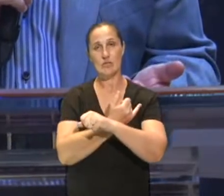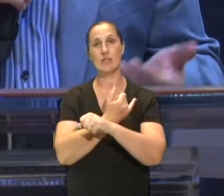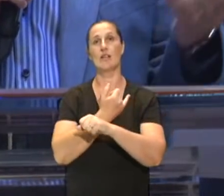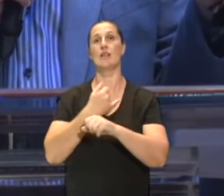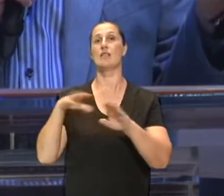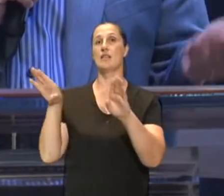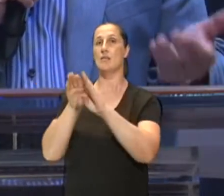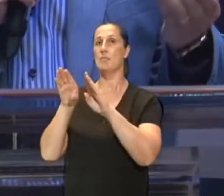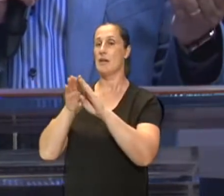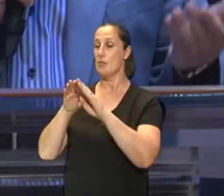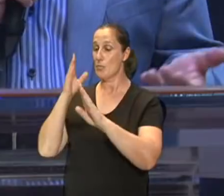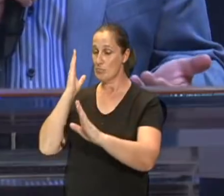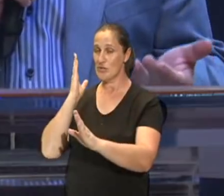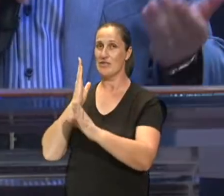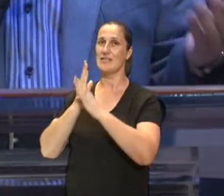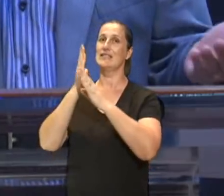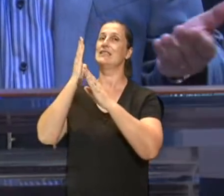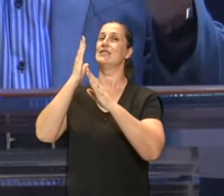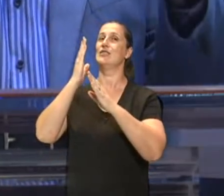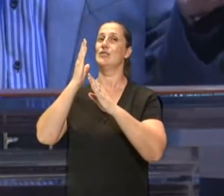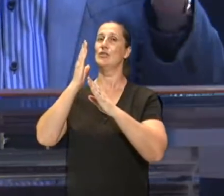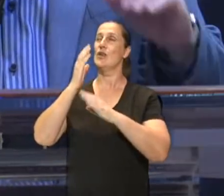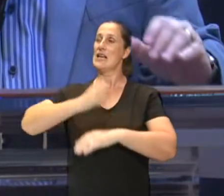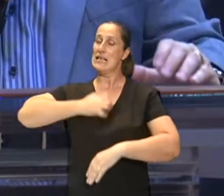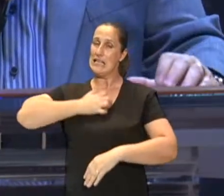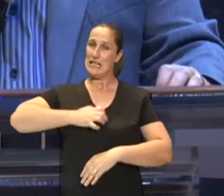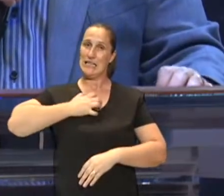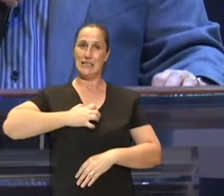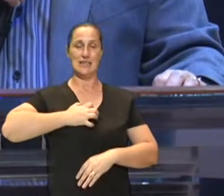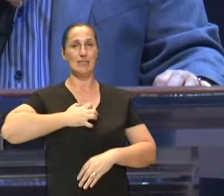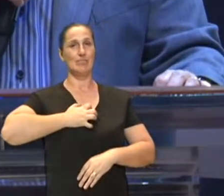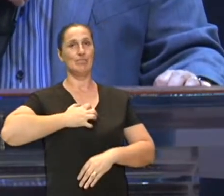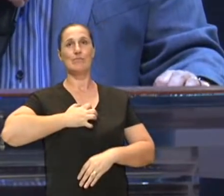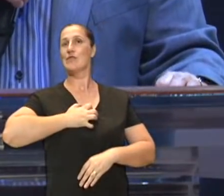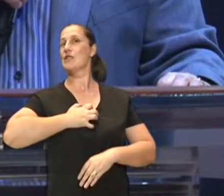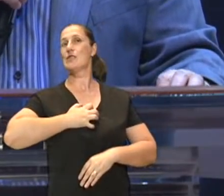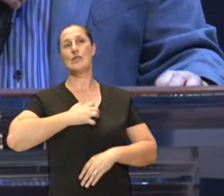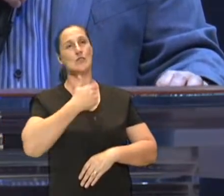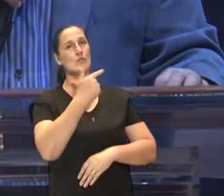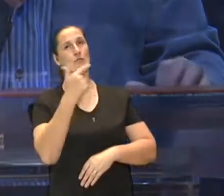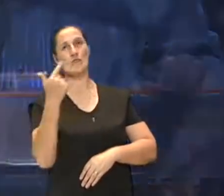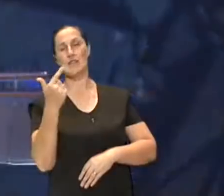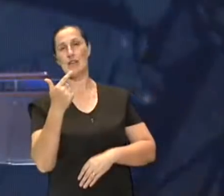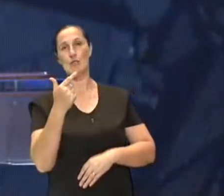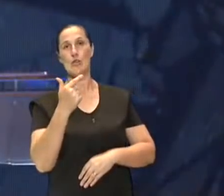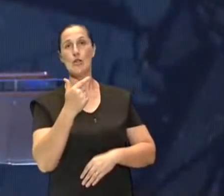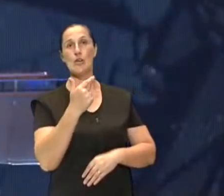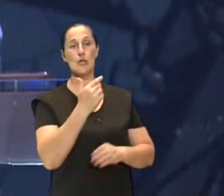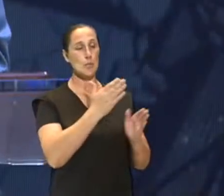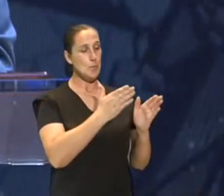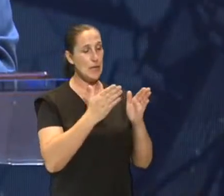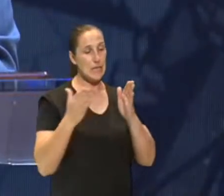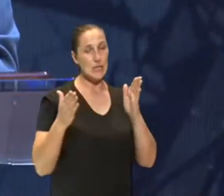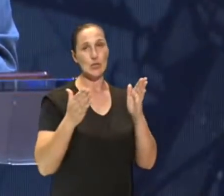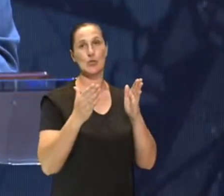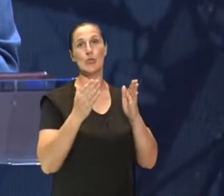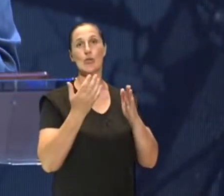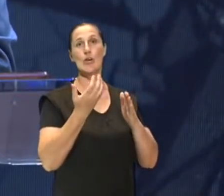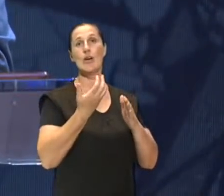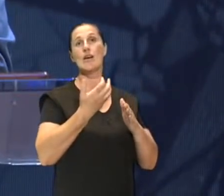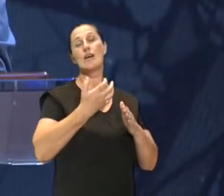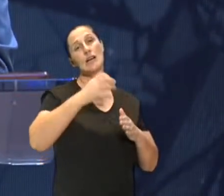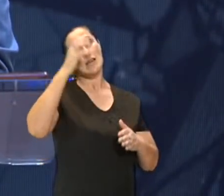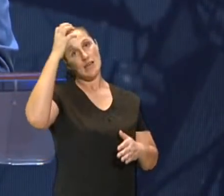do Senhor não veio sobre eles durante o reinado de Ezequias. Às vezes não